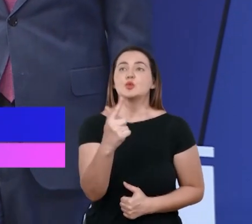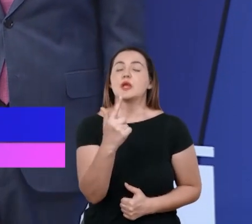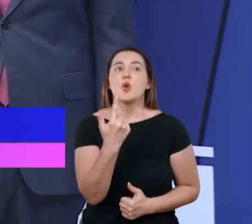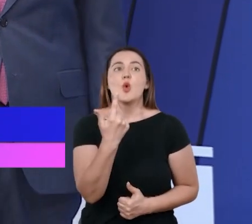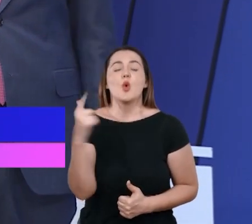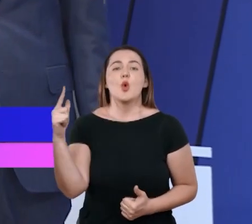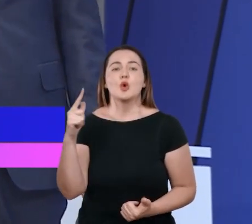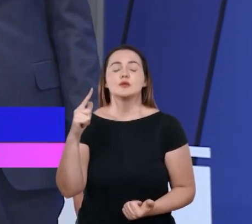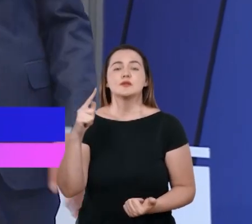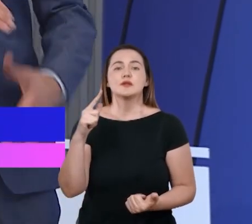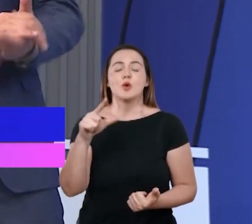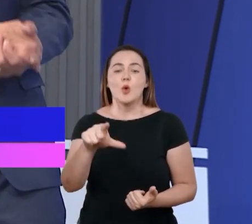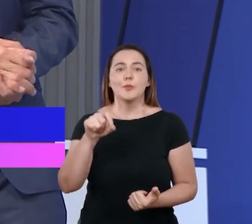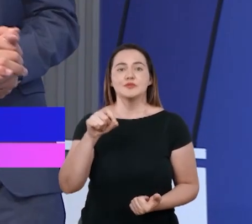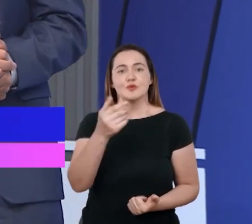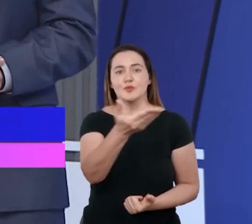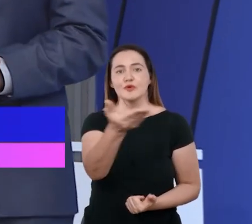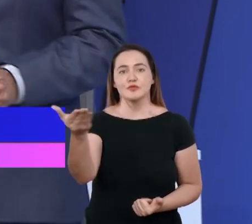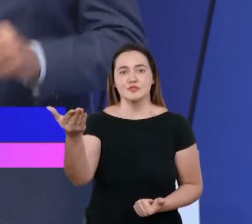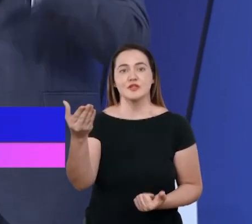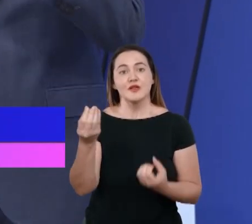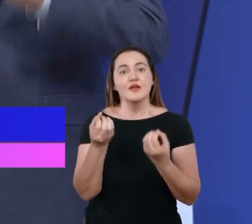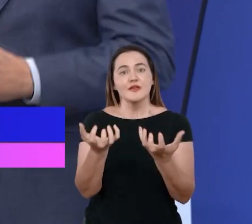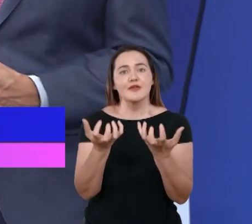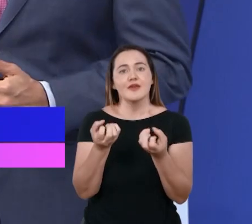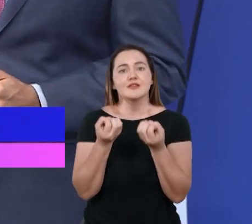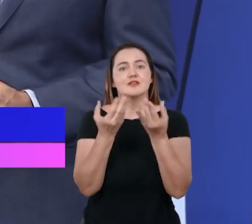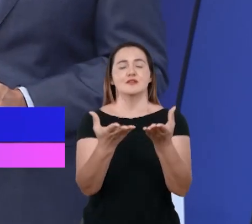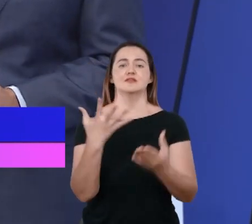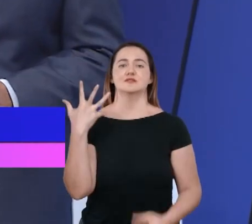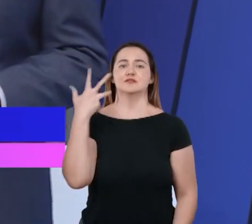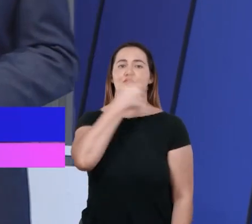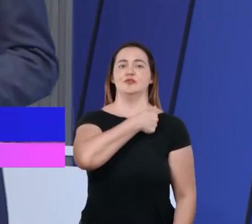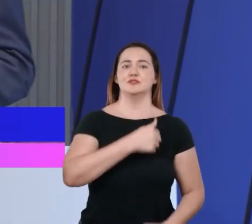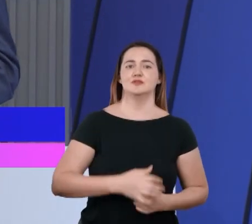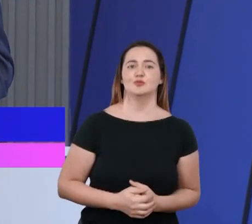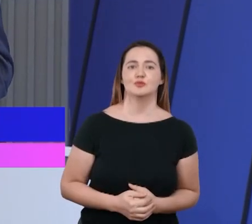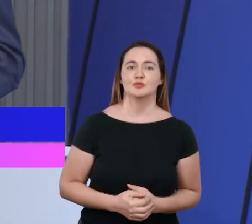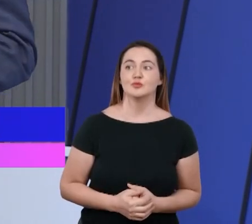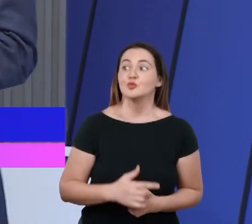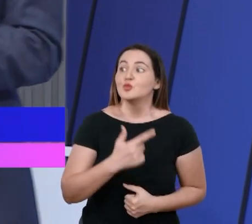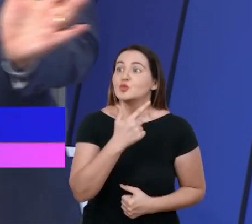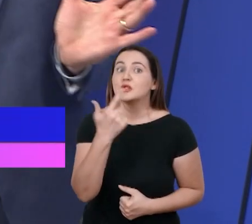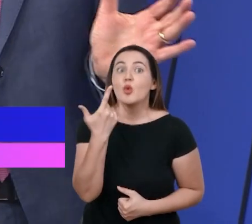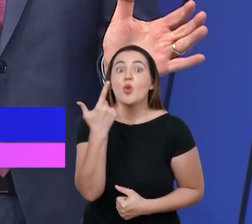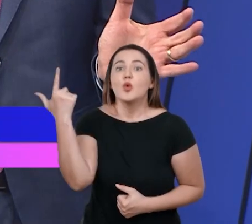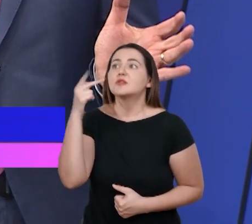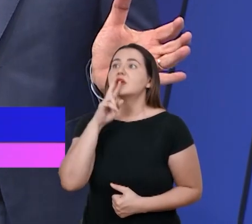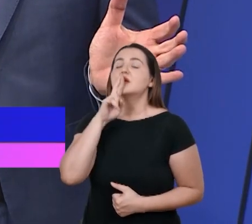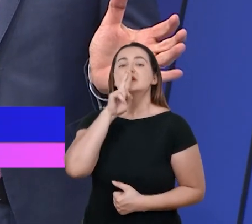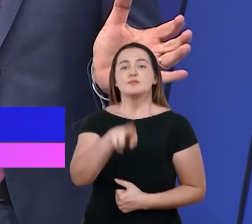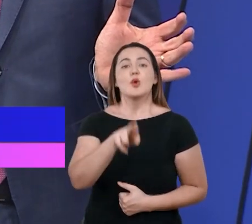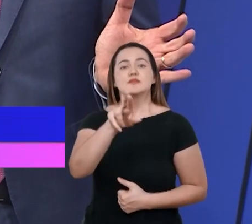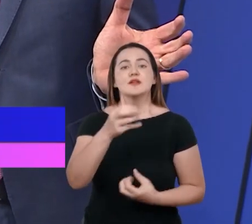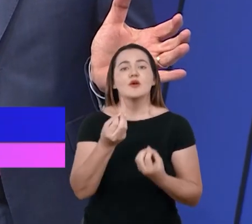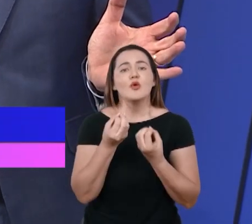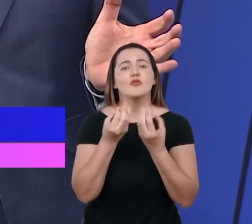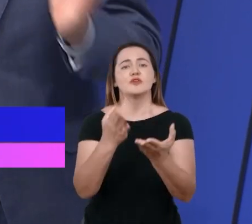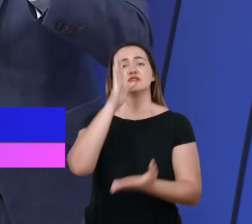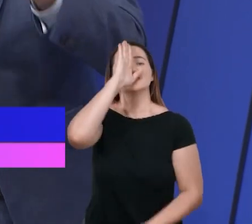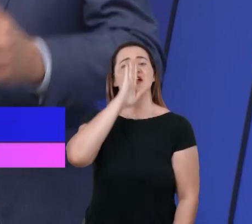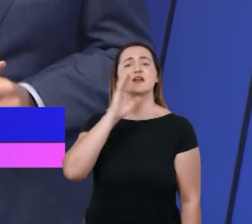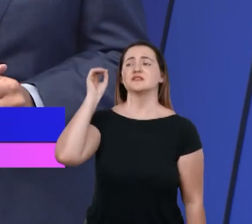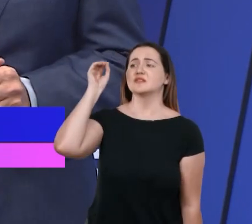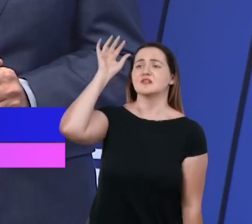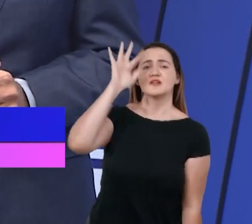dEle não tem outra opção para você, senão salvação e vida eterna. Não tem uma outra saída para Deus,